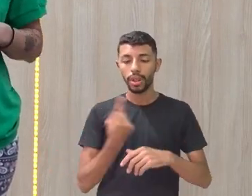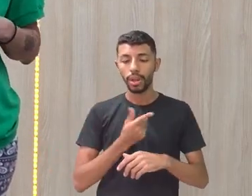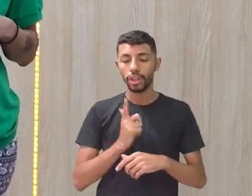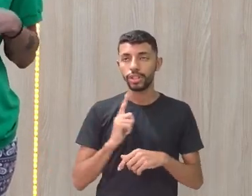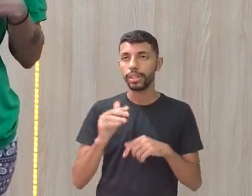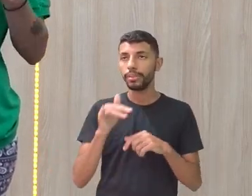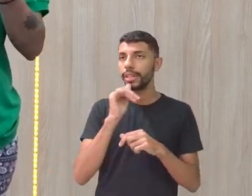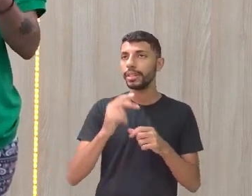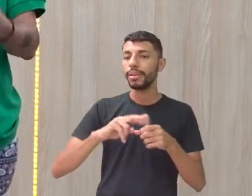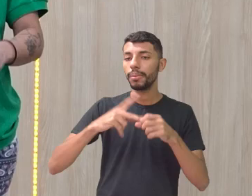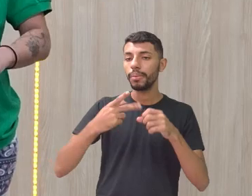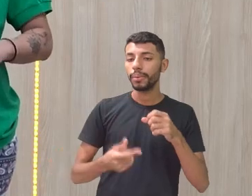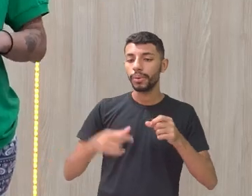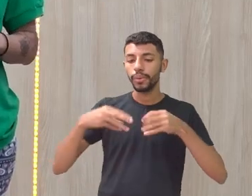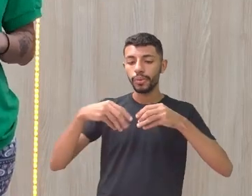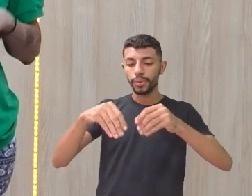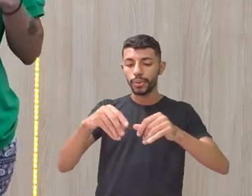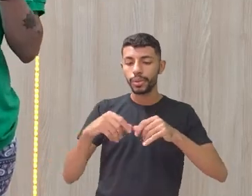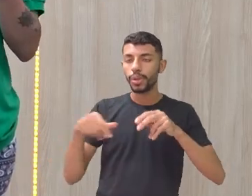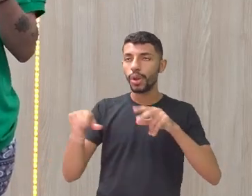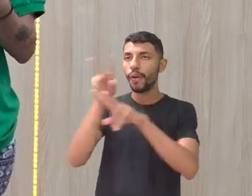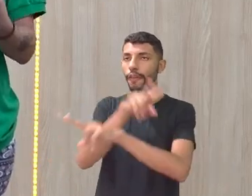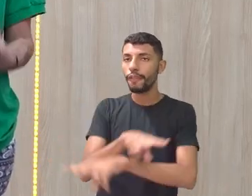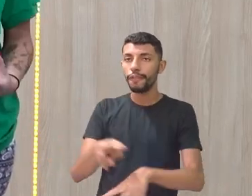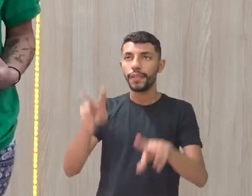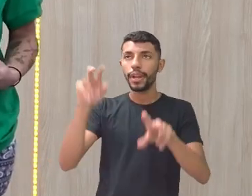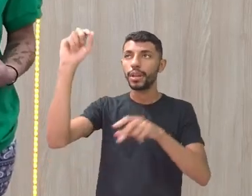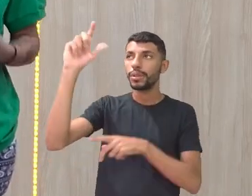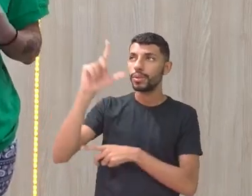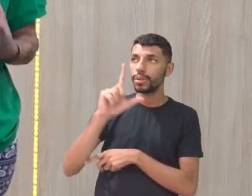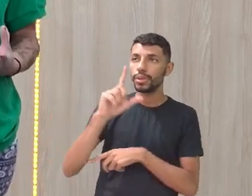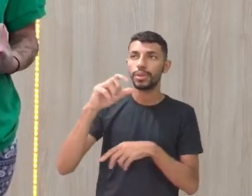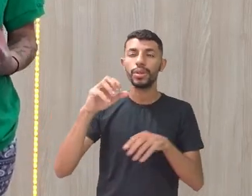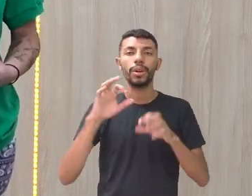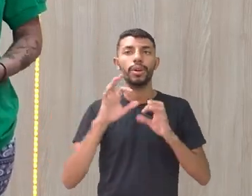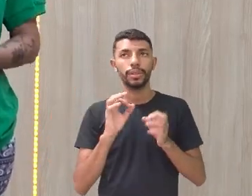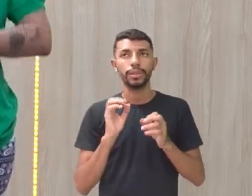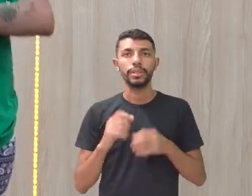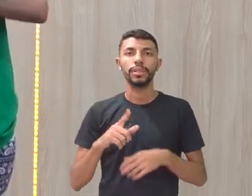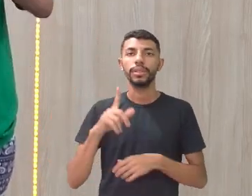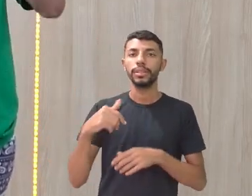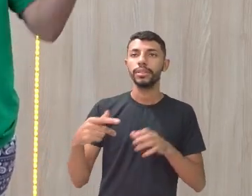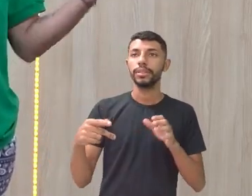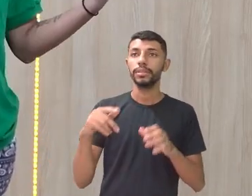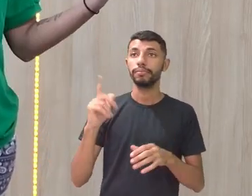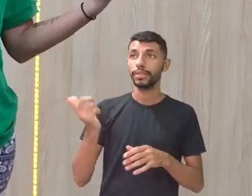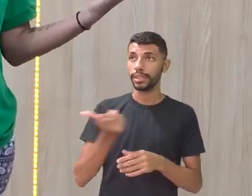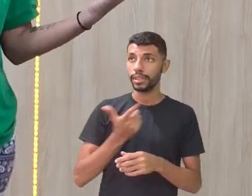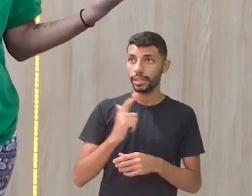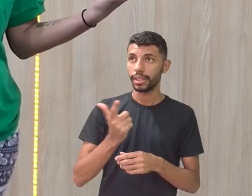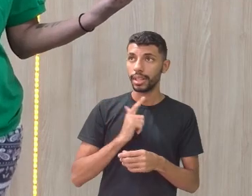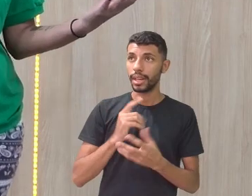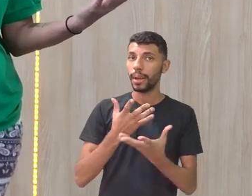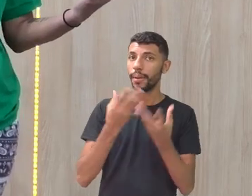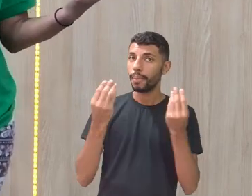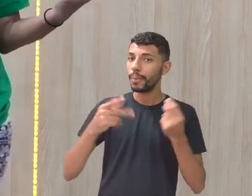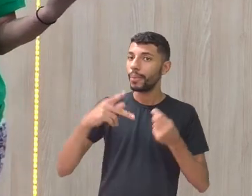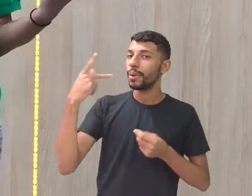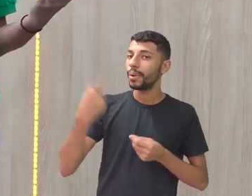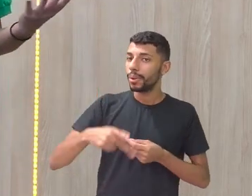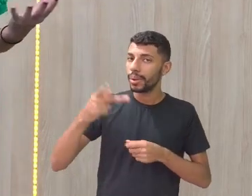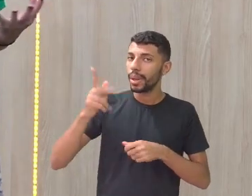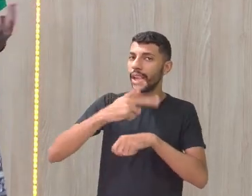Os vegetais, o solo, o vento, a energia solar e do sol, que é em abundância aqui no